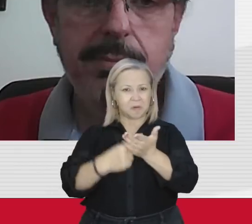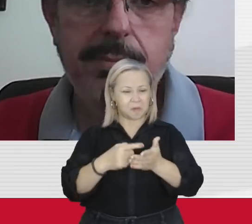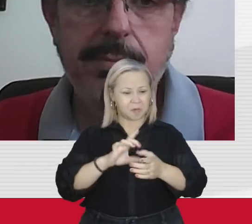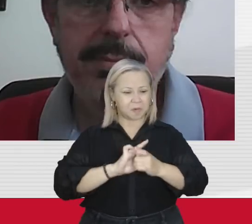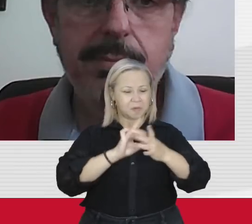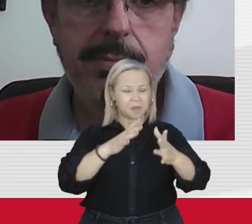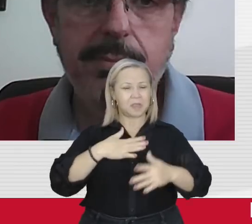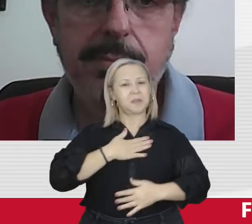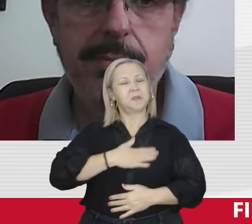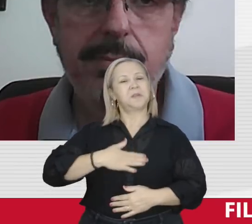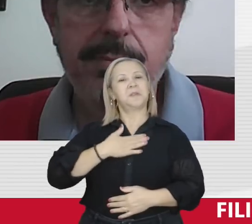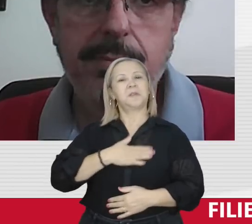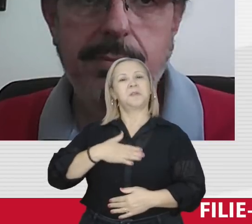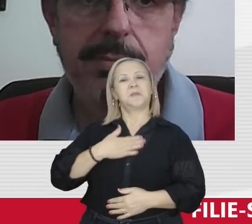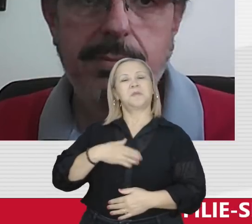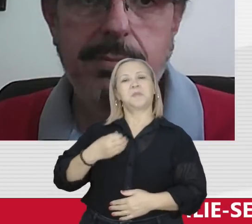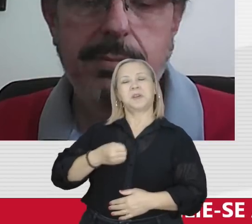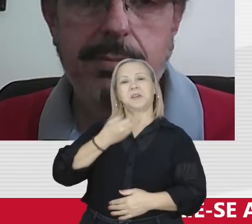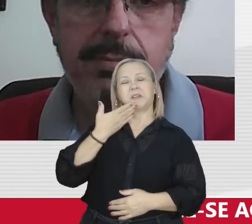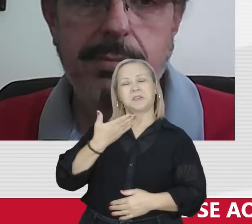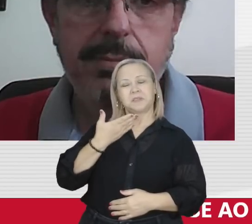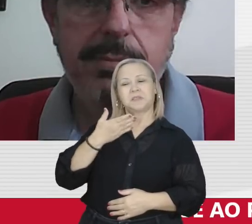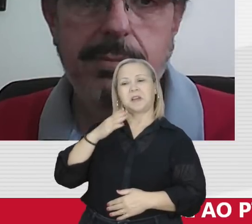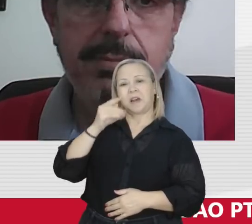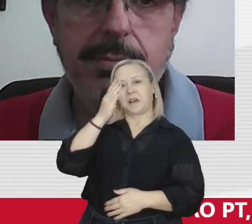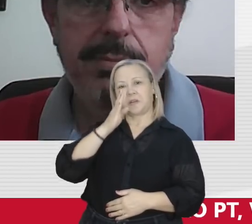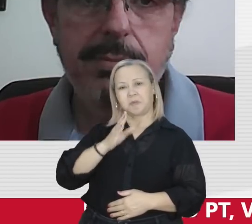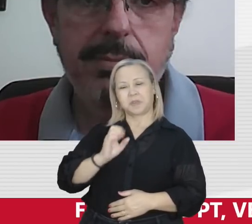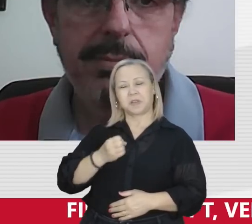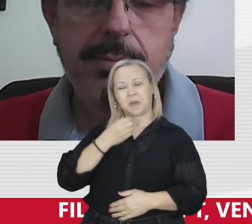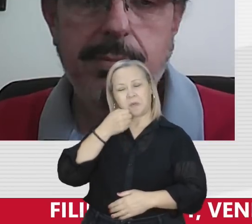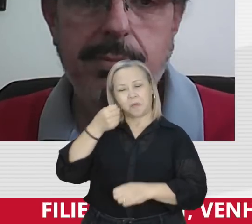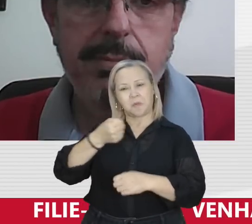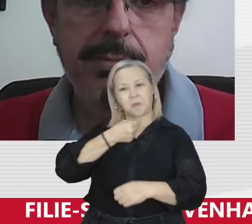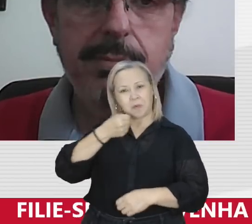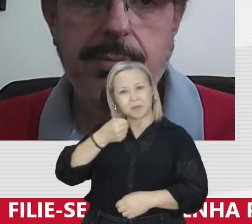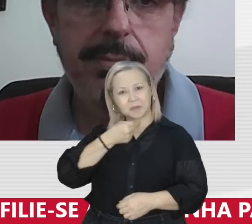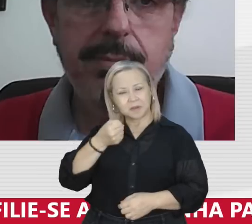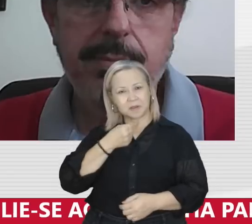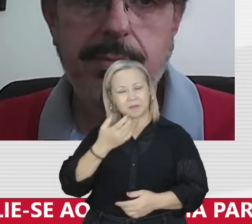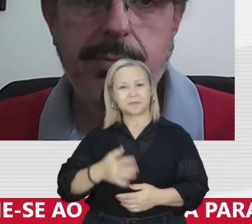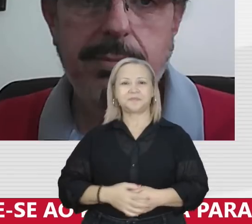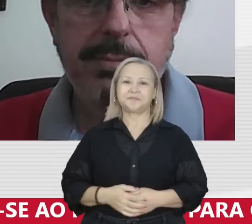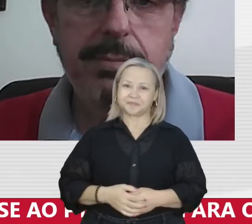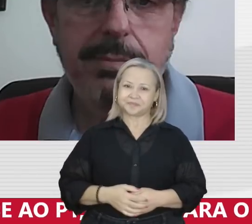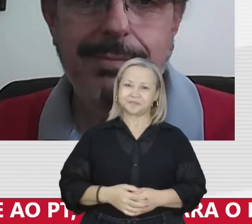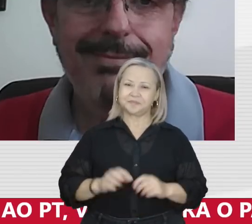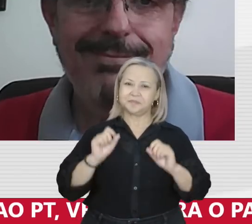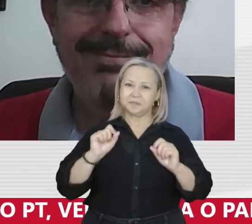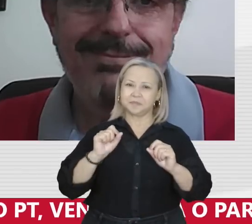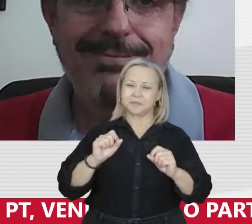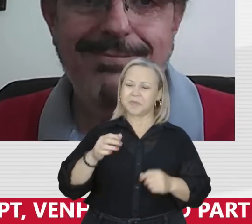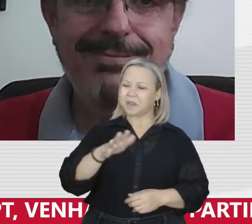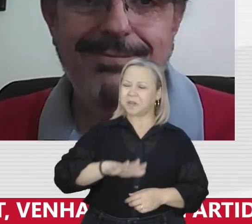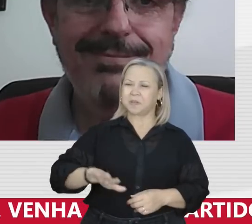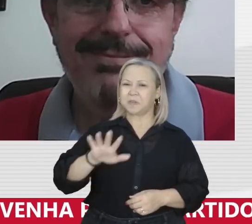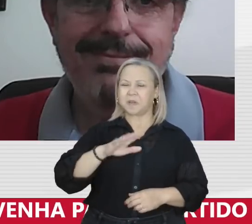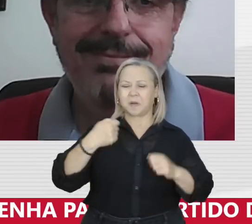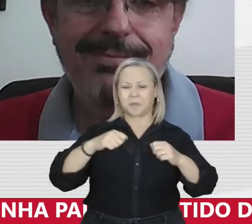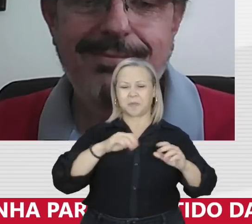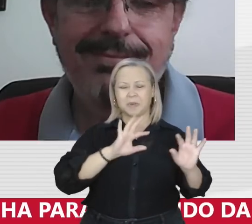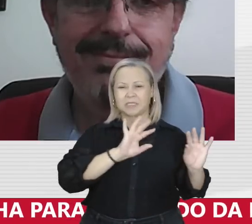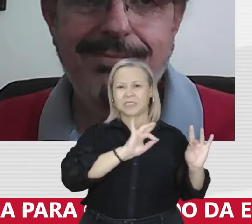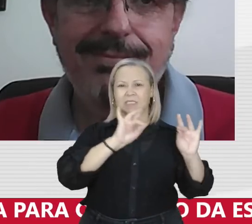dos brasileiros. Muito bom, muito boa a sua entrevista. Vou recomendar, quem não viu tem que assistir, porque é uma